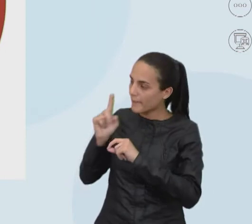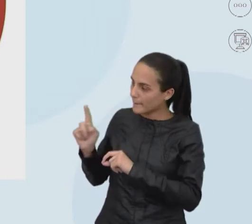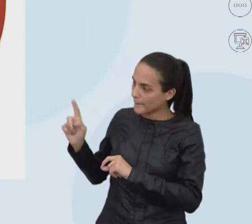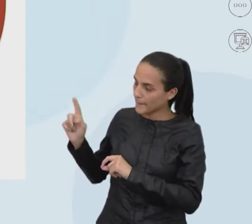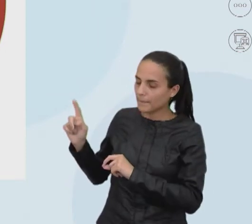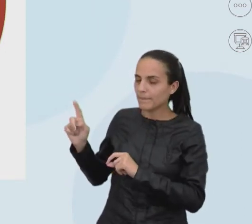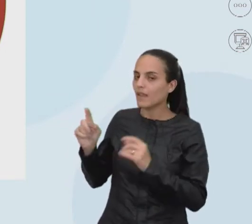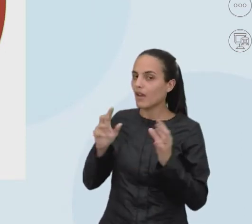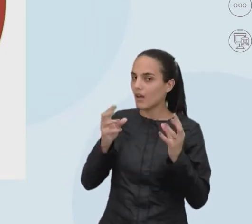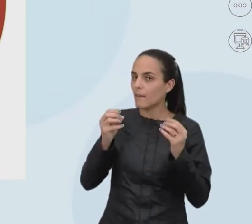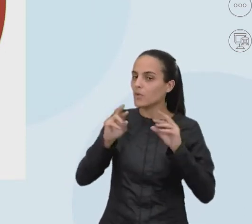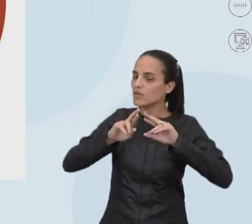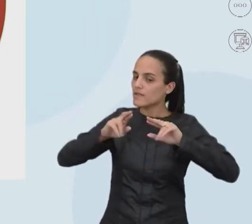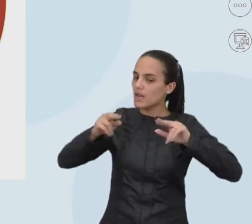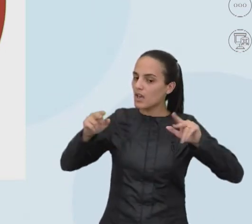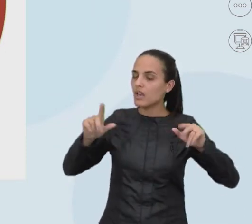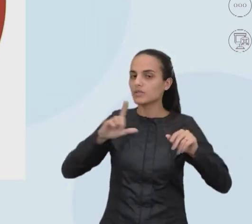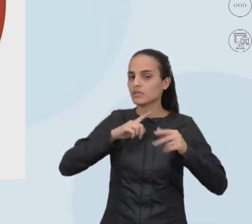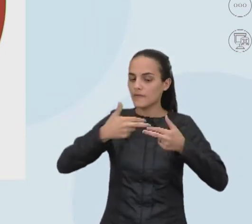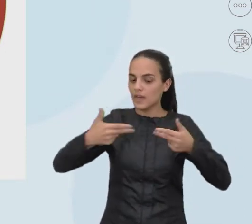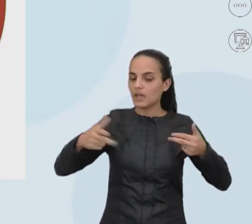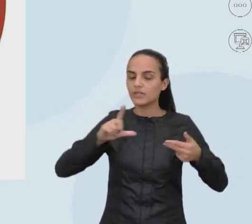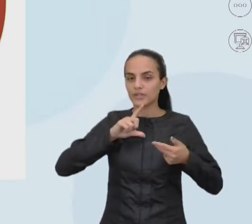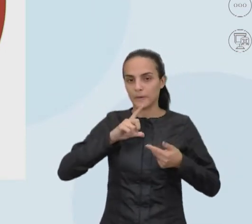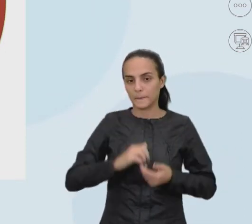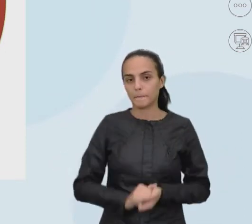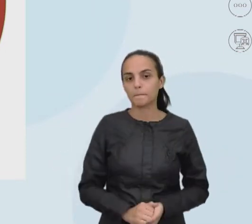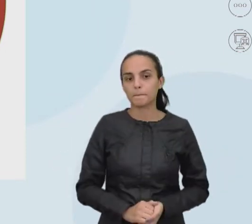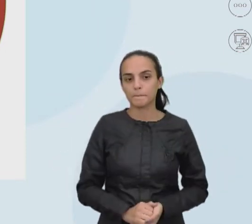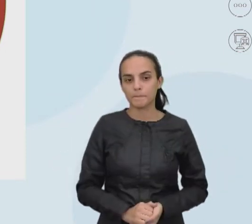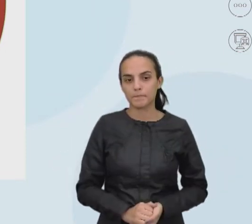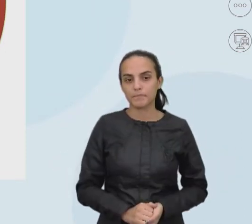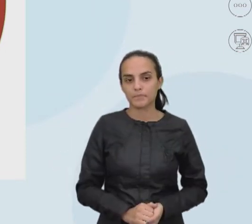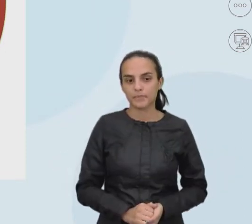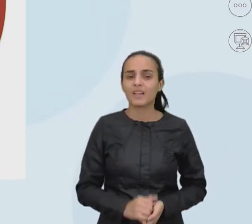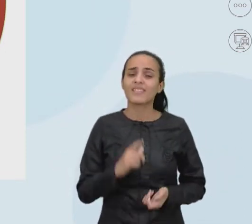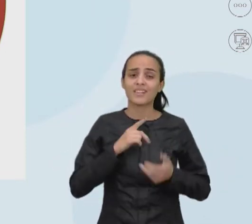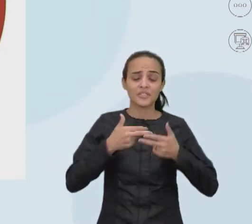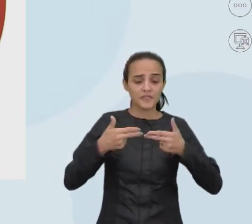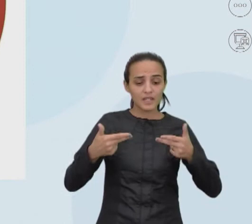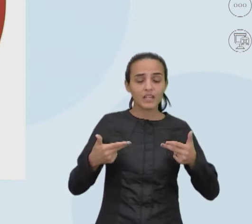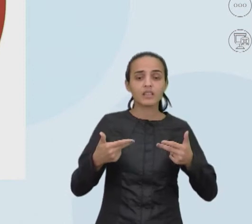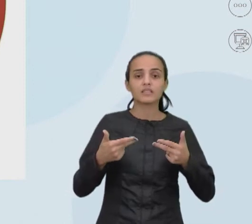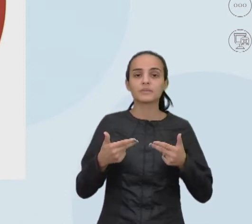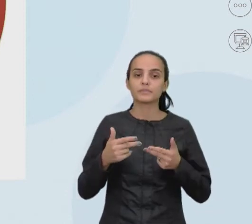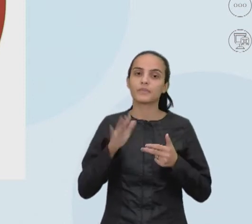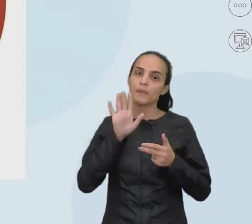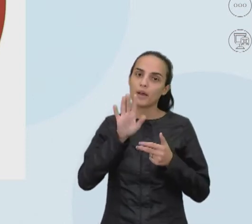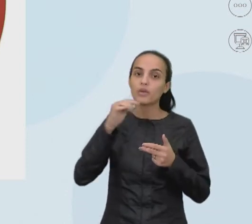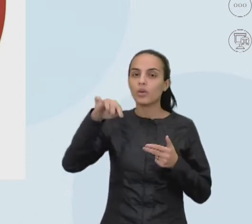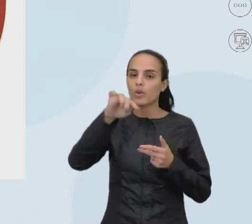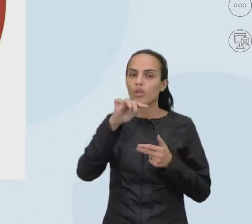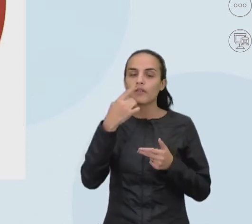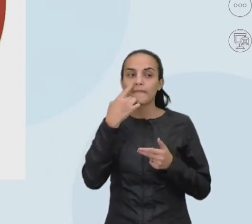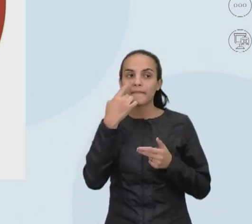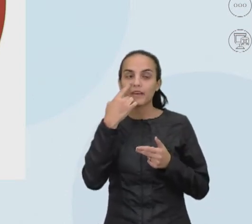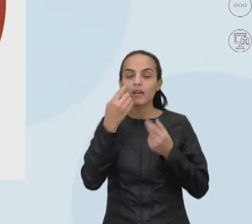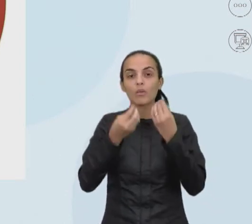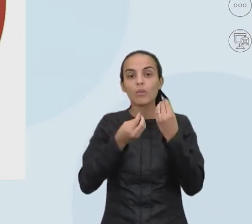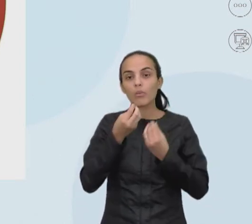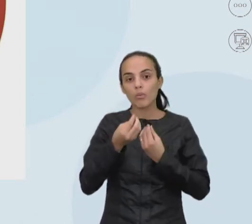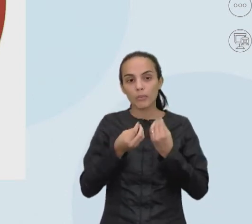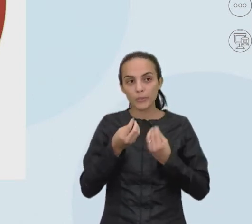ela é muito diversificada, o que é bom, né? Tem várias fontes. E aí a gente vê